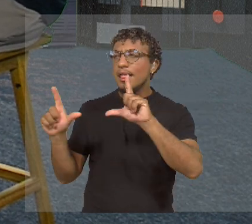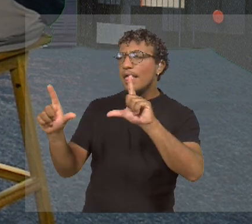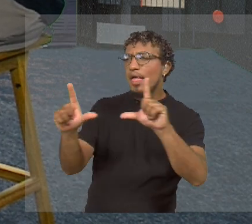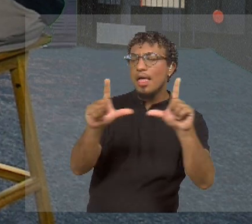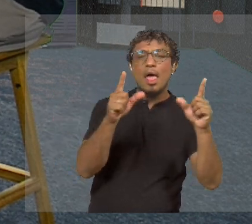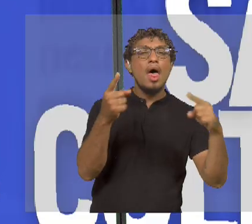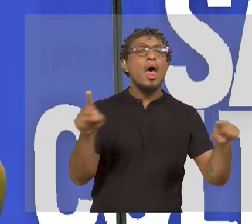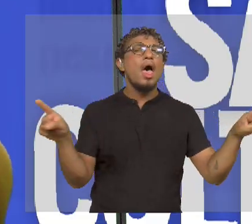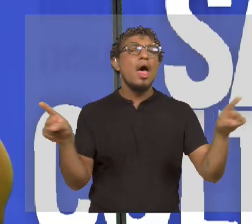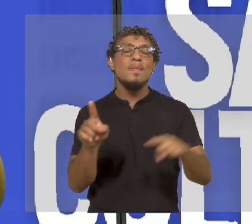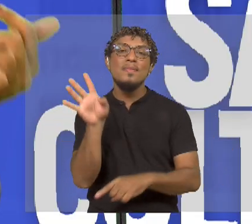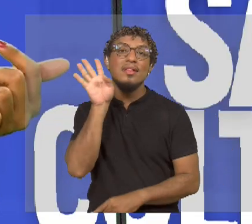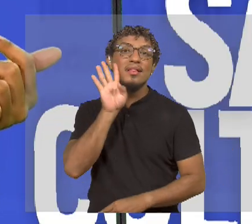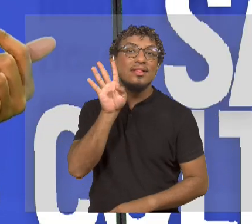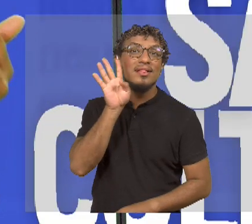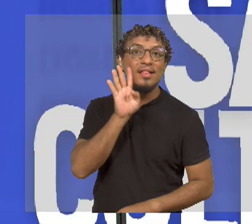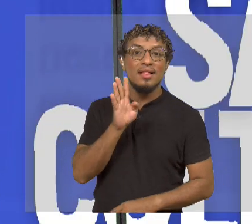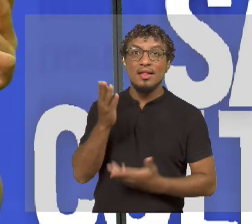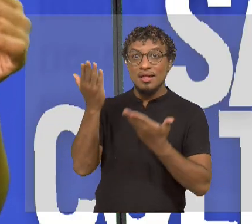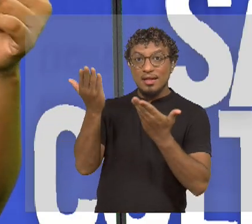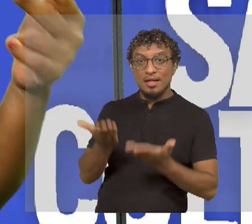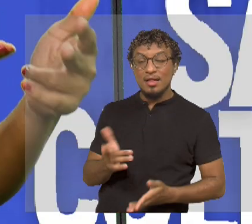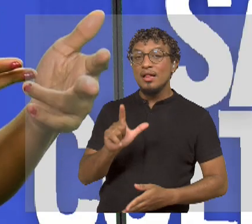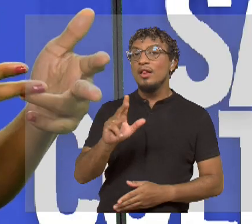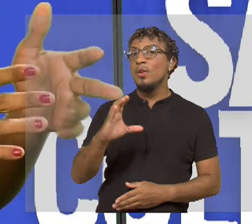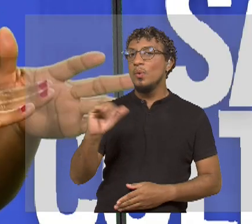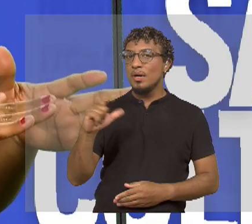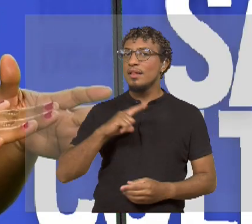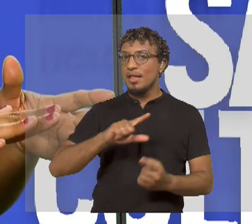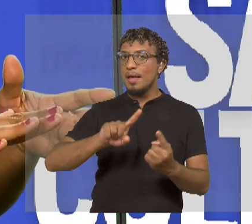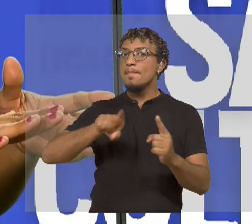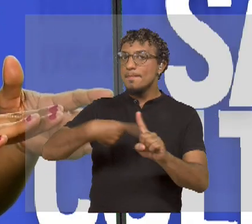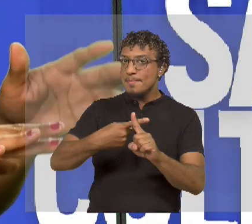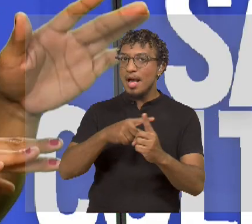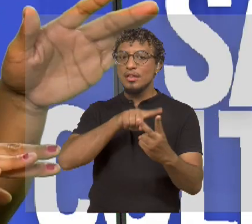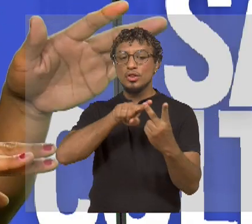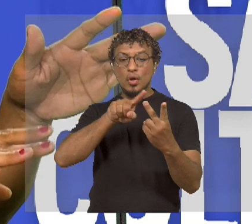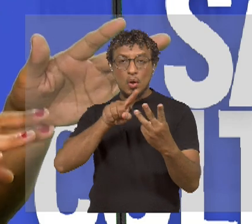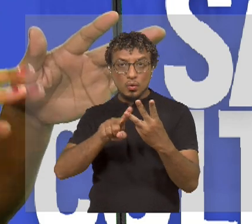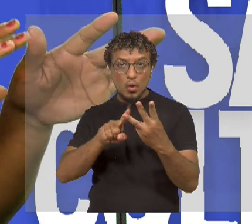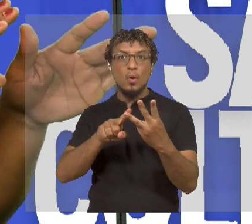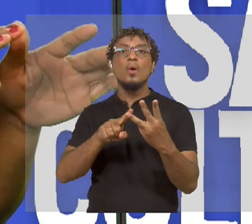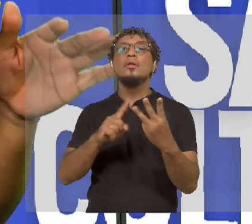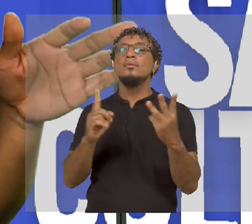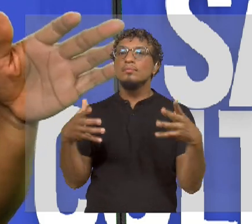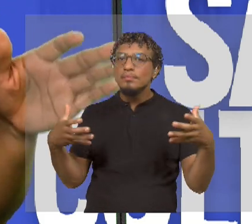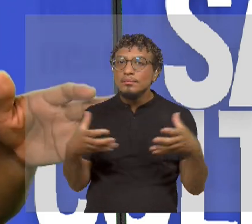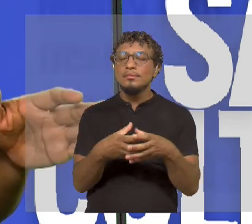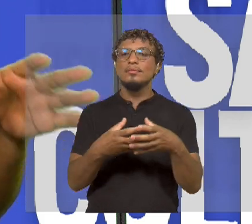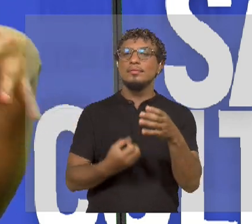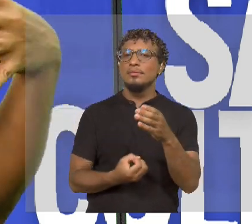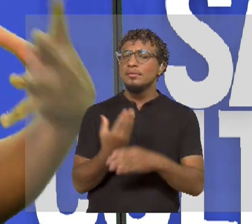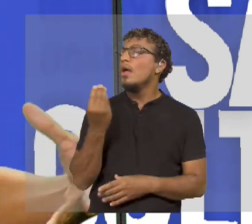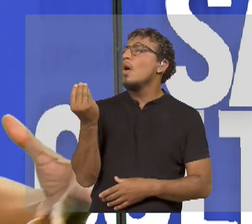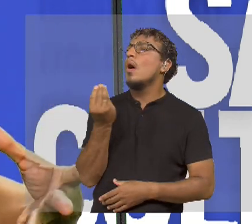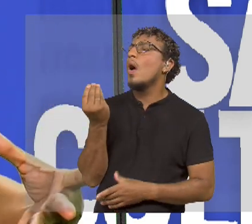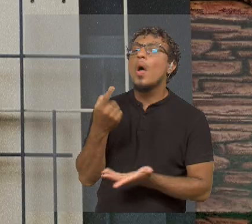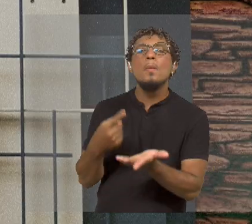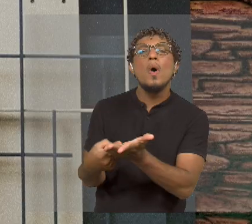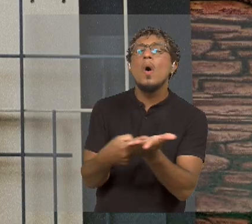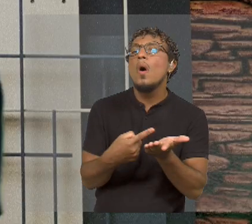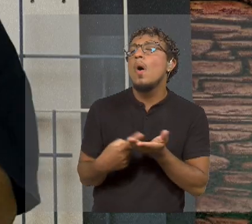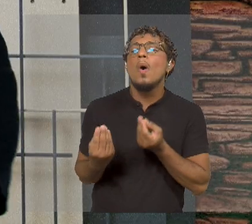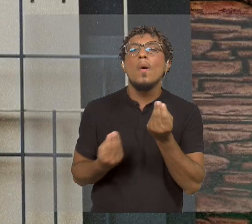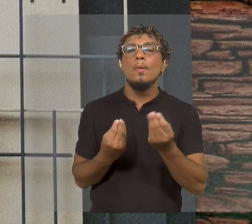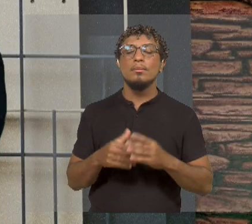é muito legal. E o Luca tem mais dois companheiros nesse clipe, né, Luca? Sim. Fala um pouquinho pra gente como é que foi pra vocês essa